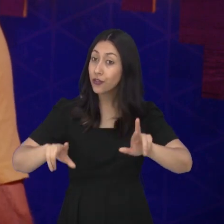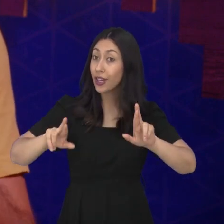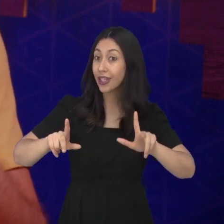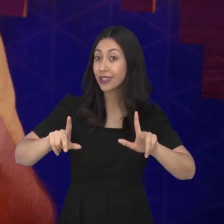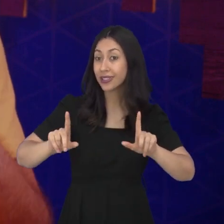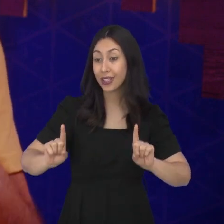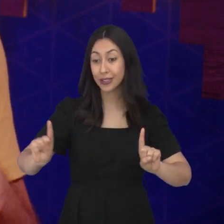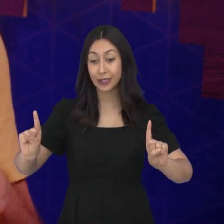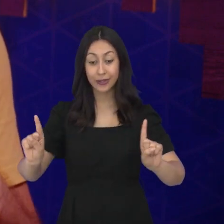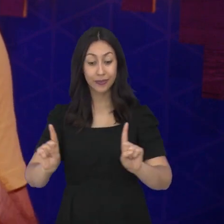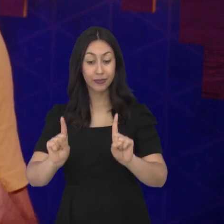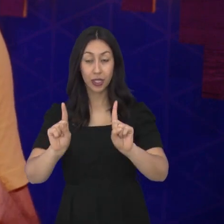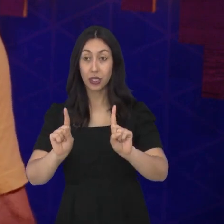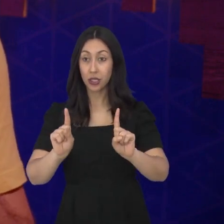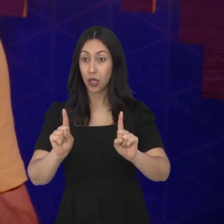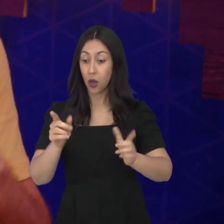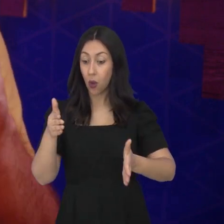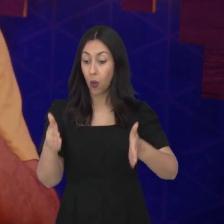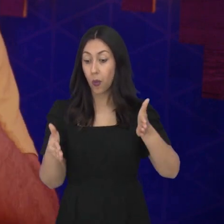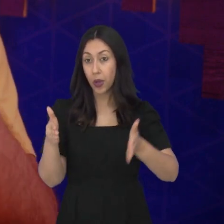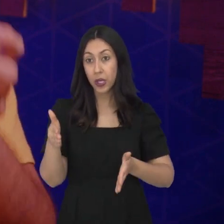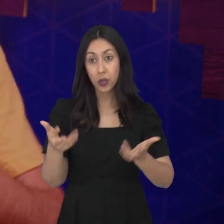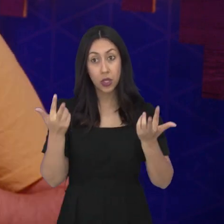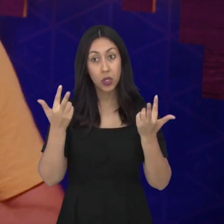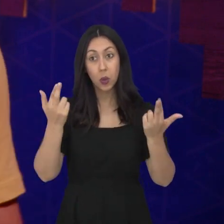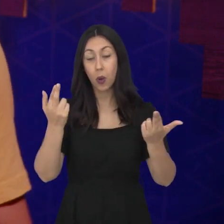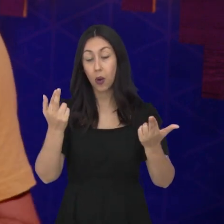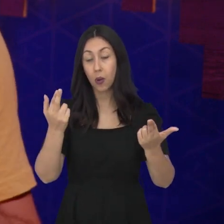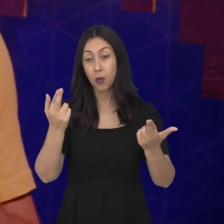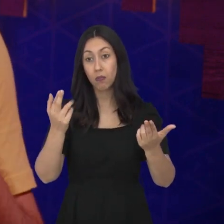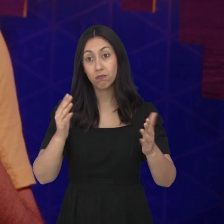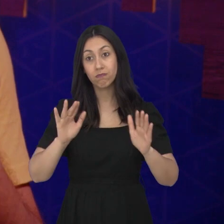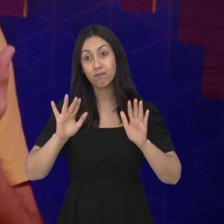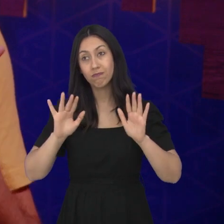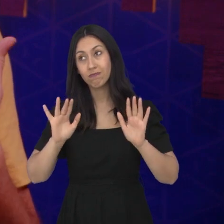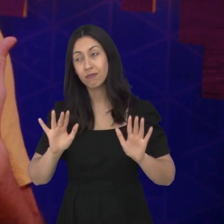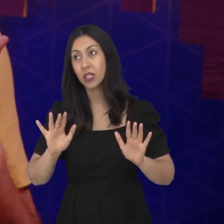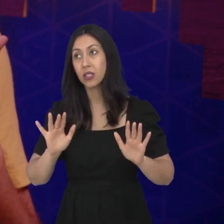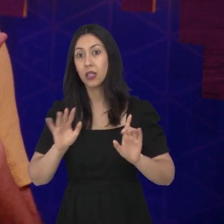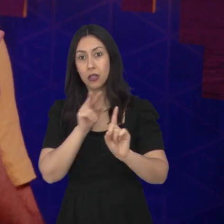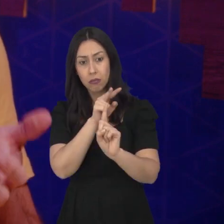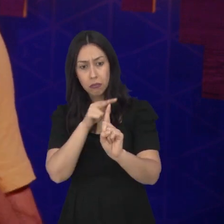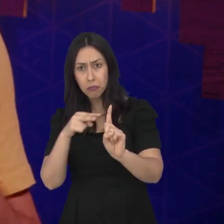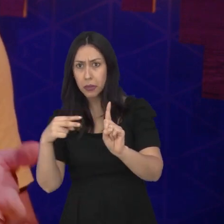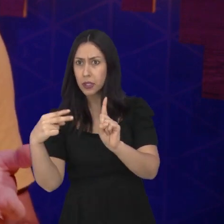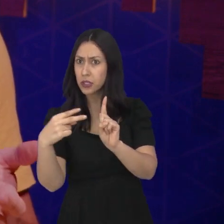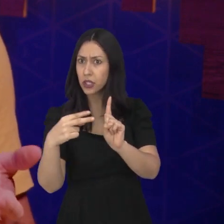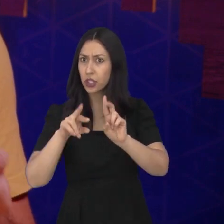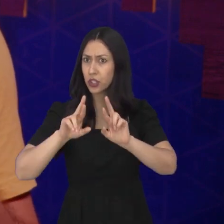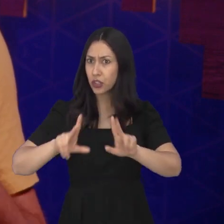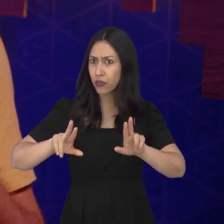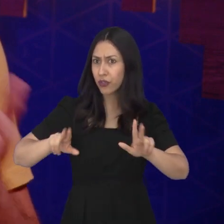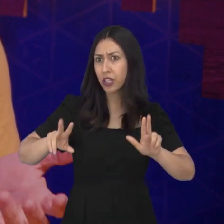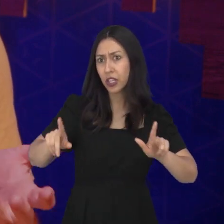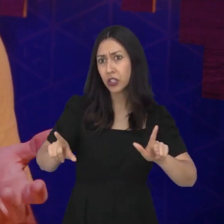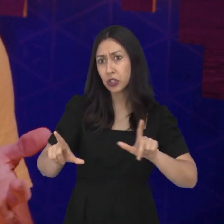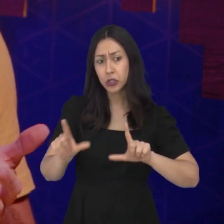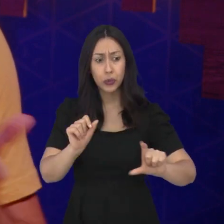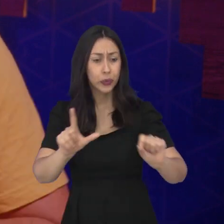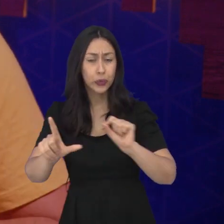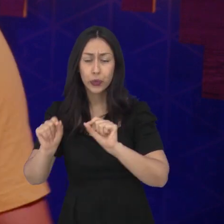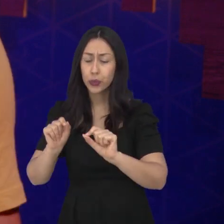sabe, de duas pessoas passando por uma mesma fase da vida, só que com perspectivas diferentes,